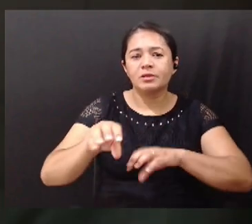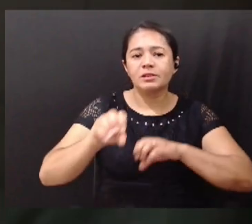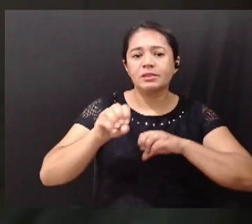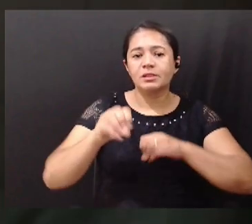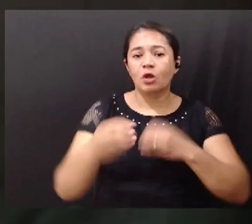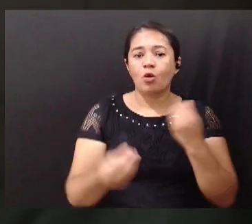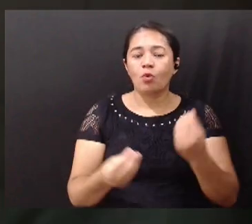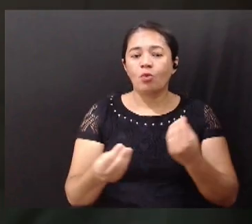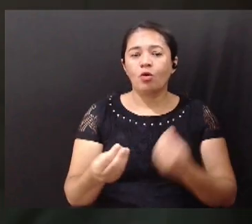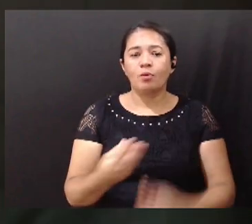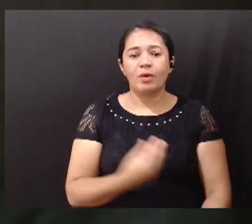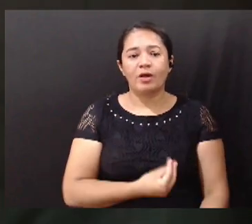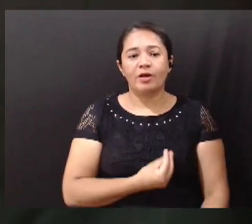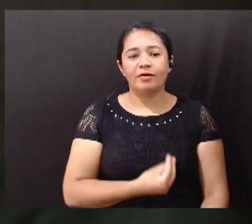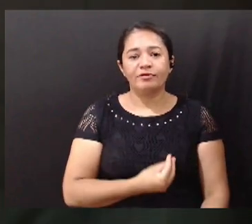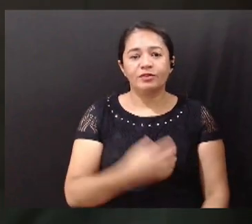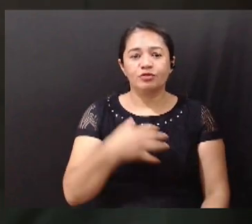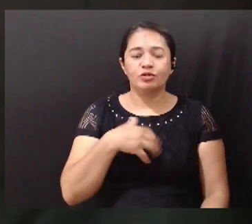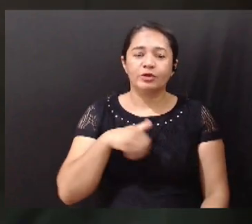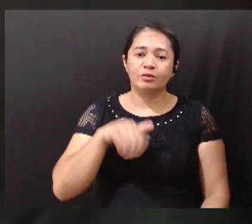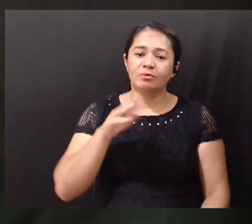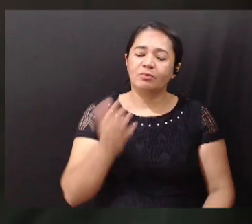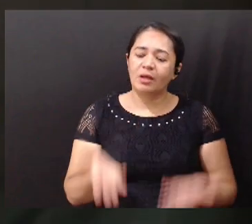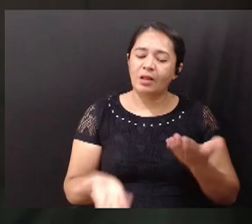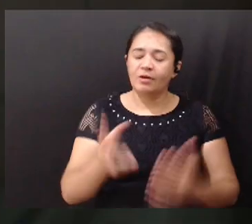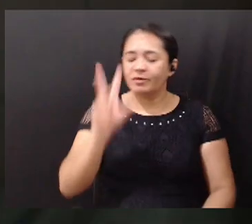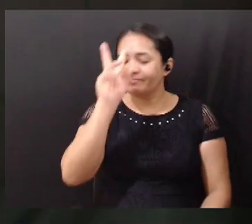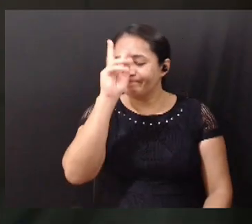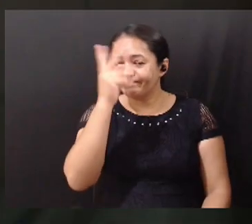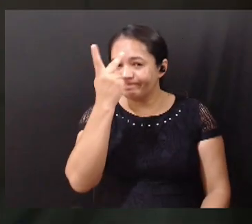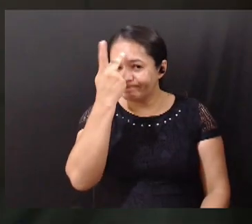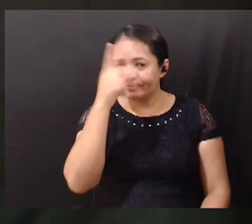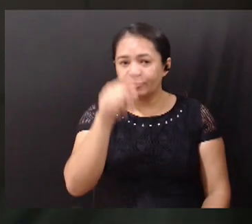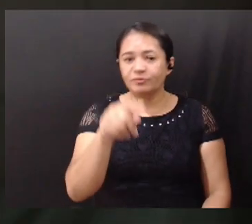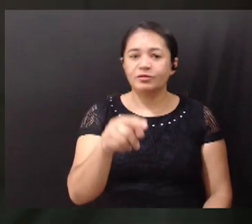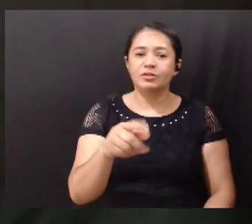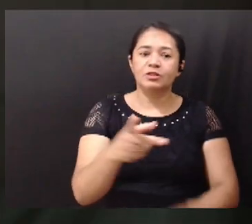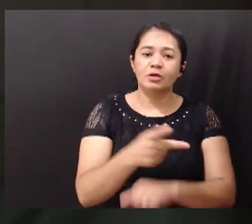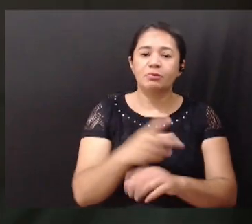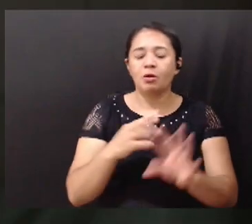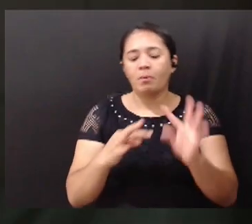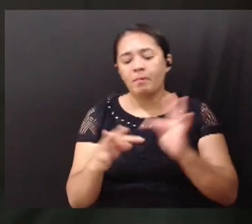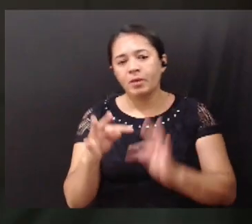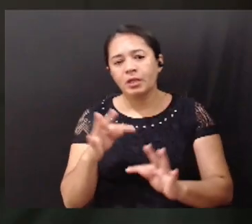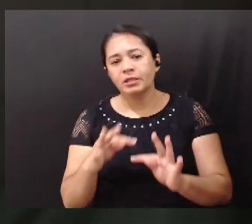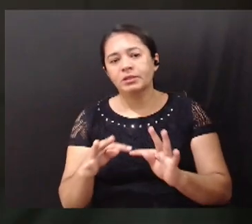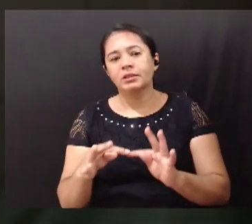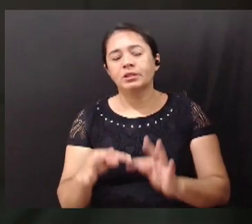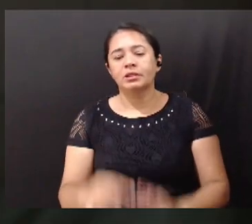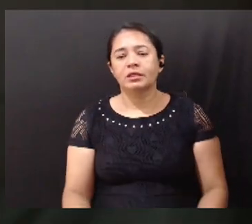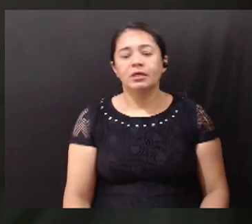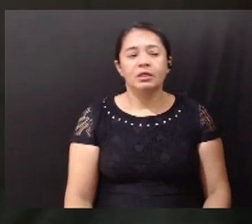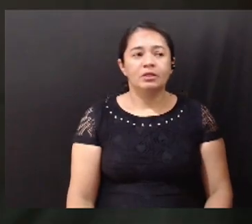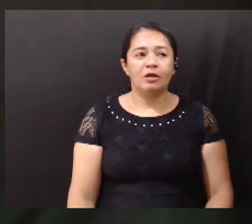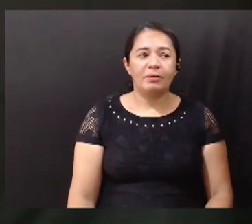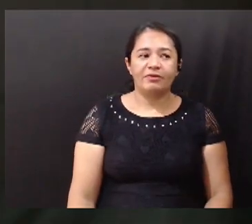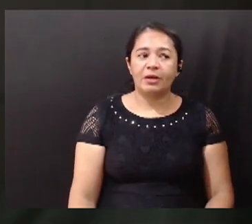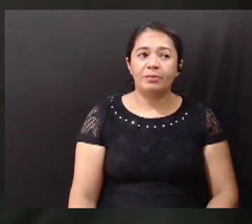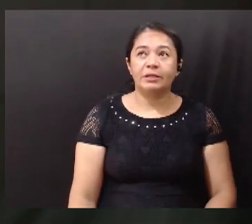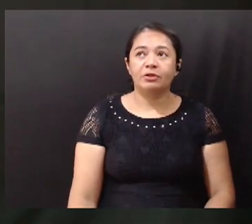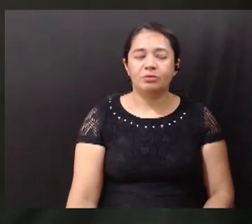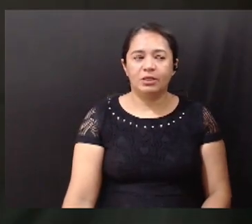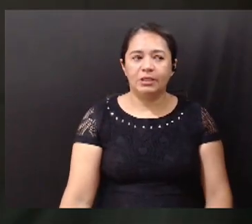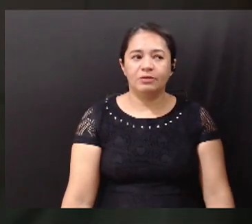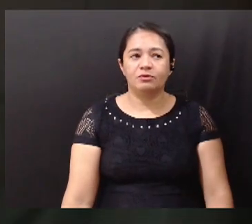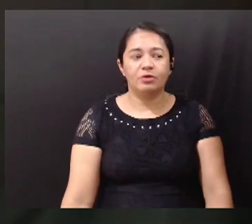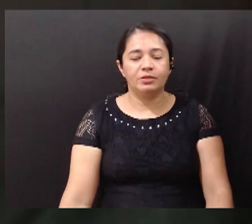maneira mais leve. De repente vira a chave para você buscar uma terapia, para você se aprofundar numa leitura, né, que faz sentido para